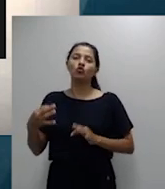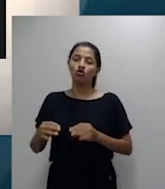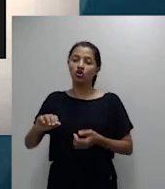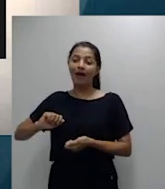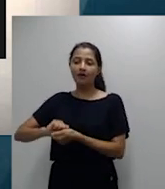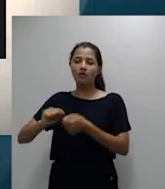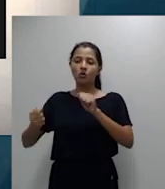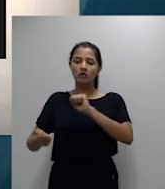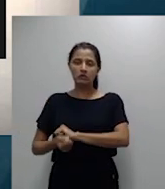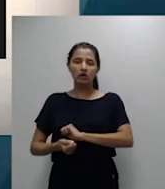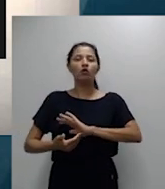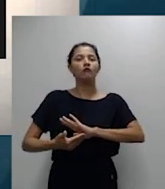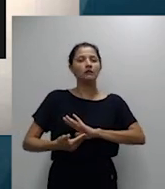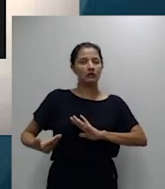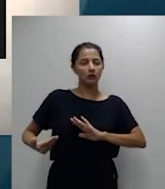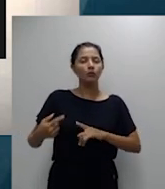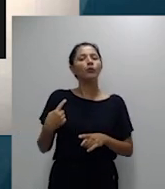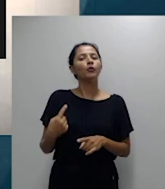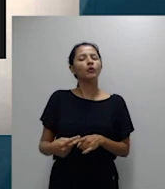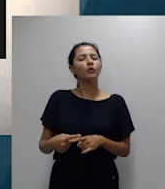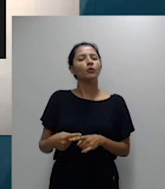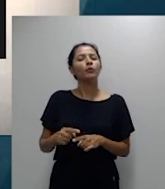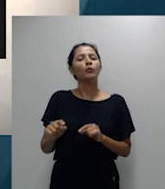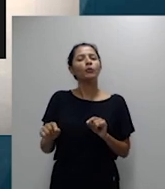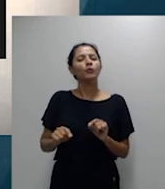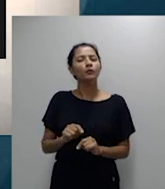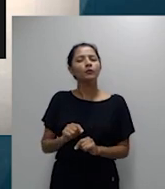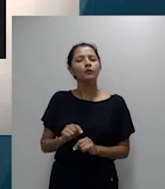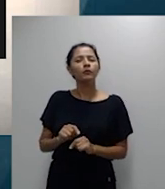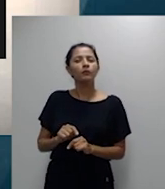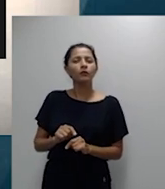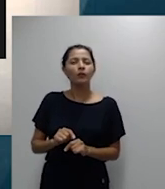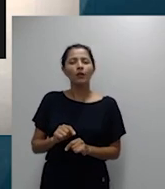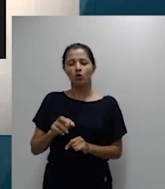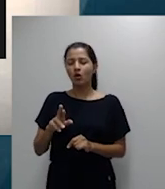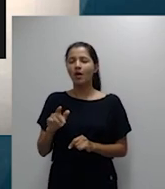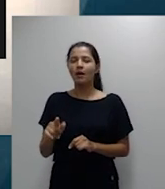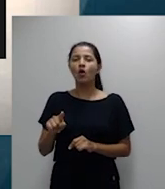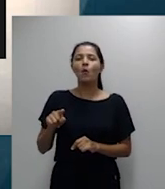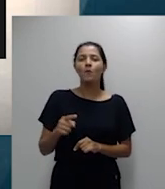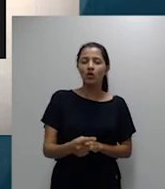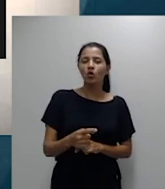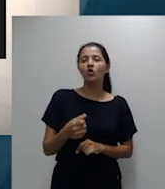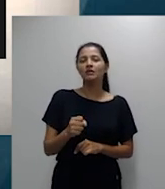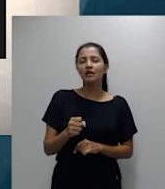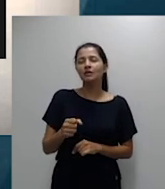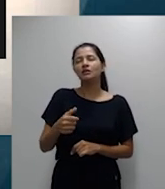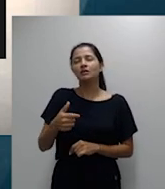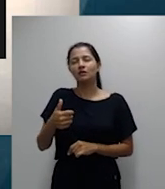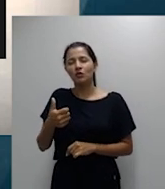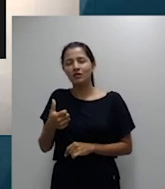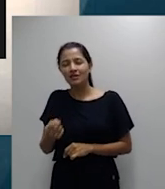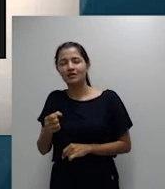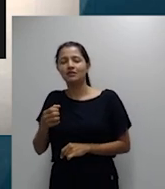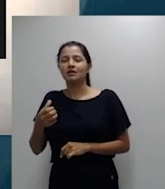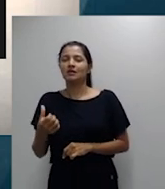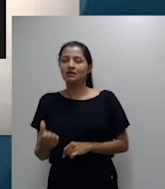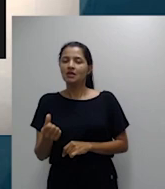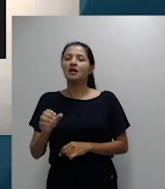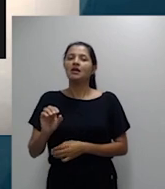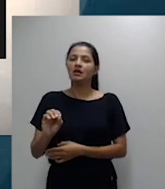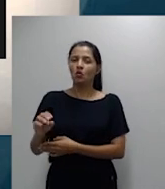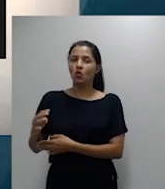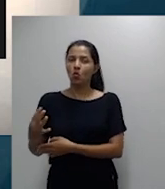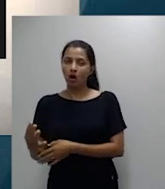adequação justamente foi no no resto milhão 296 1954 de São Paulo